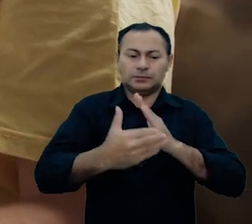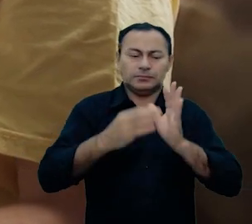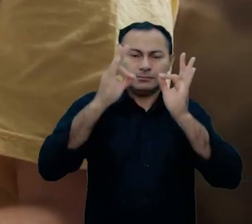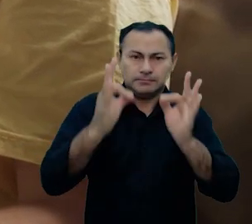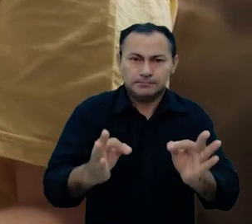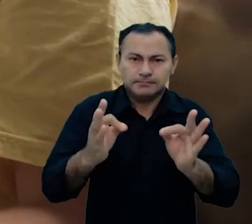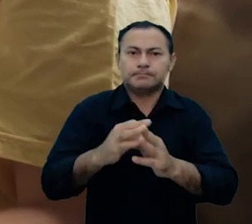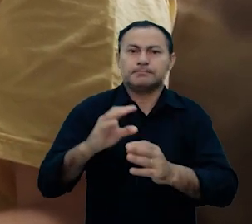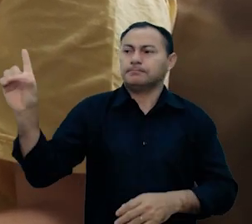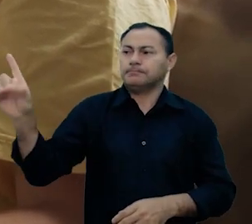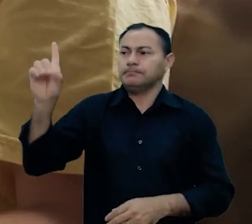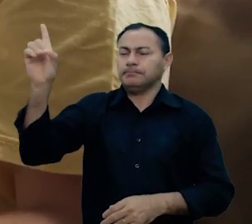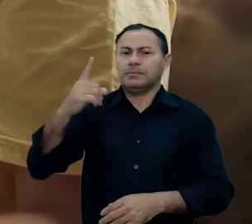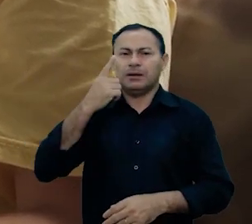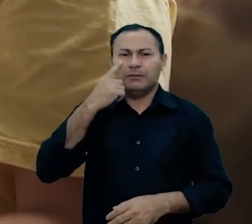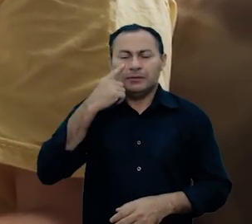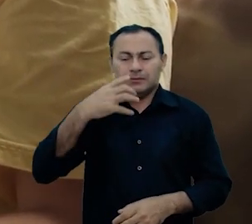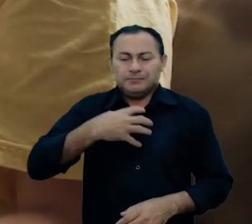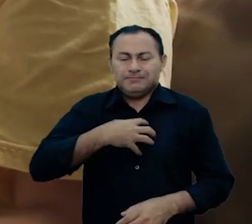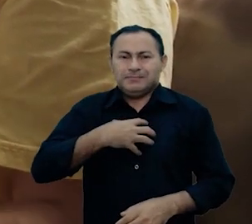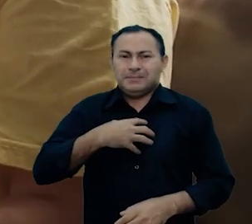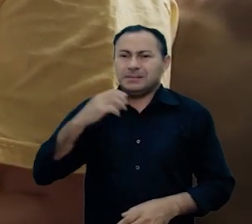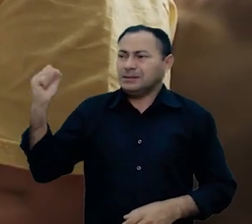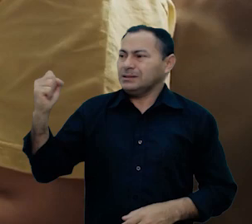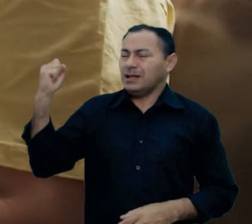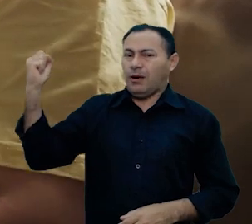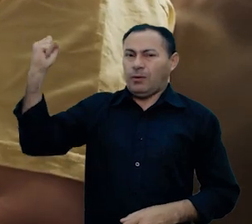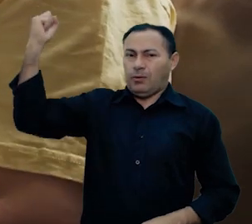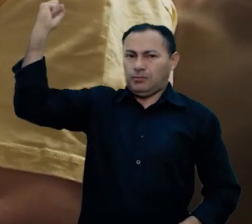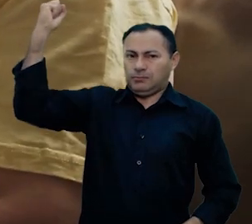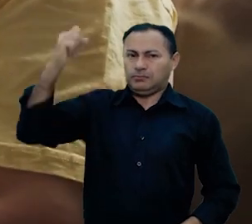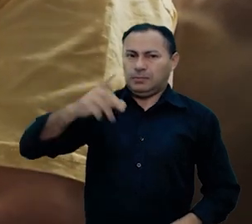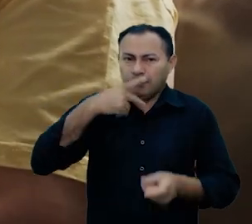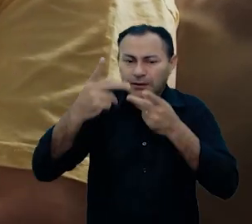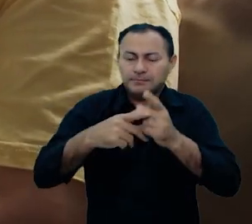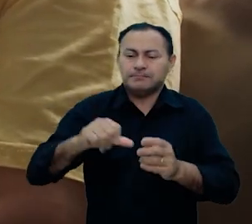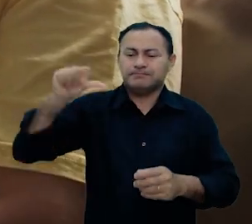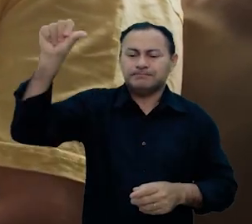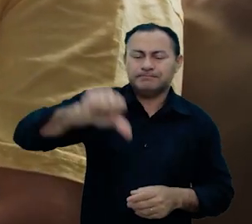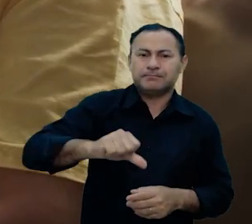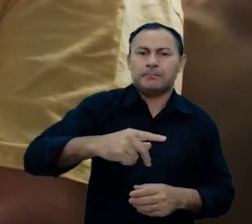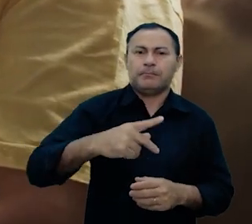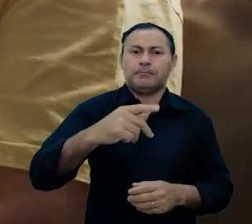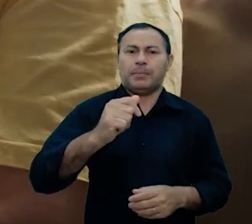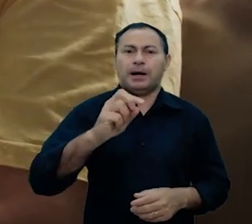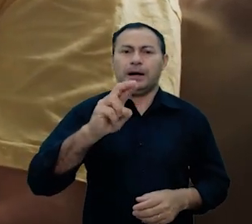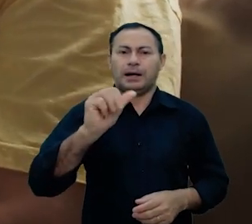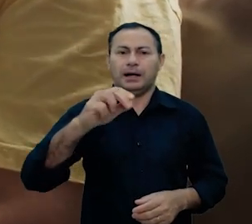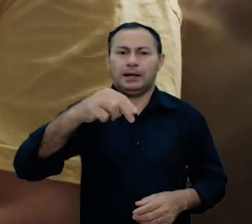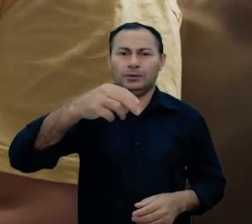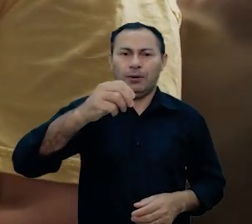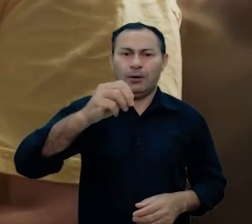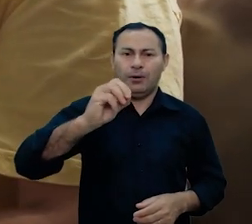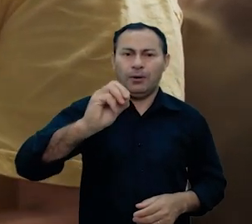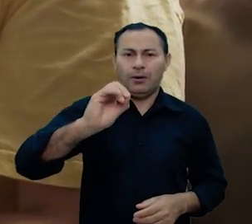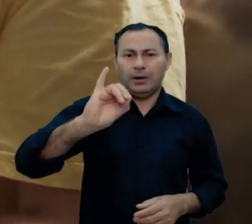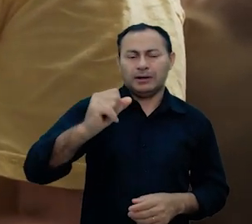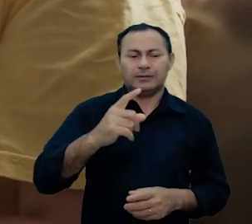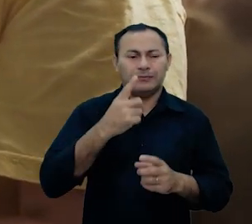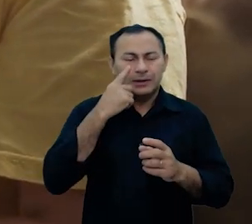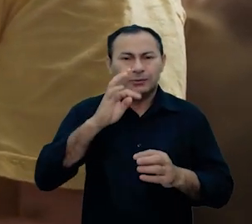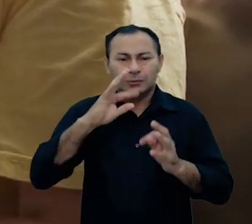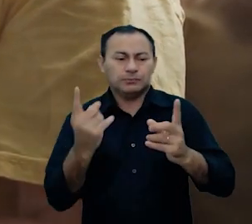Davi. Observe a paranoia de Saul. Uma das características do que chamamos de paranoia é achar que todos estão conspirando contra